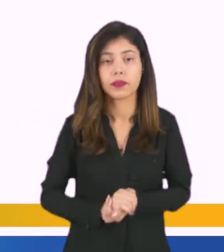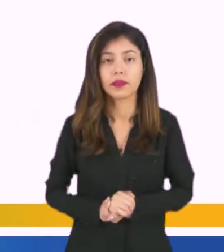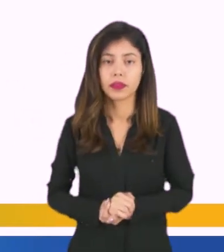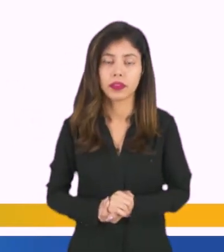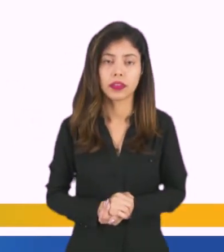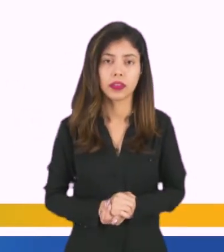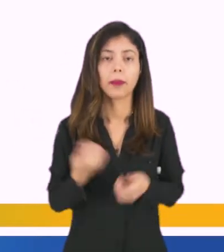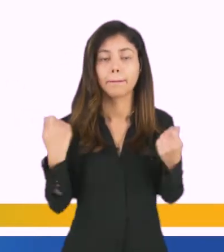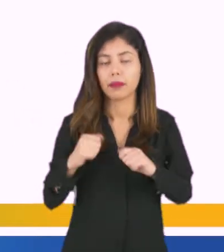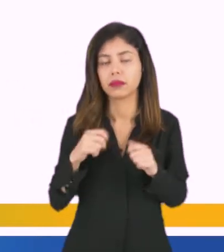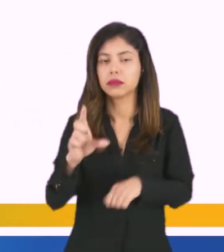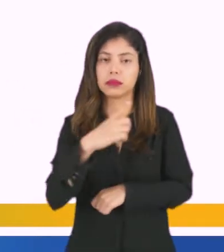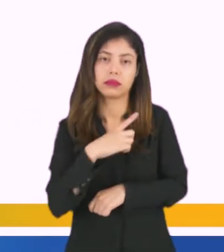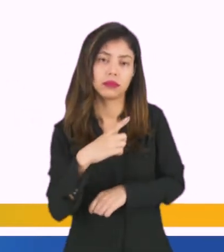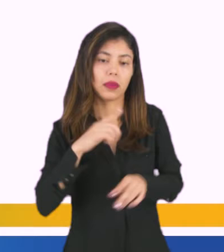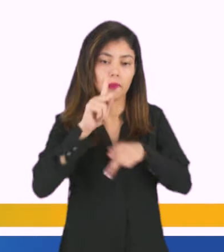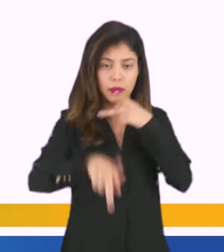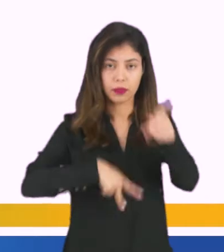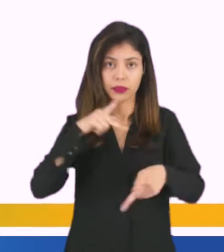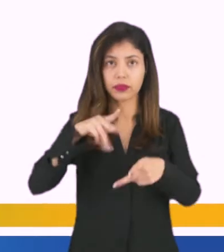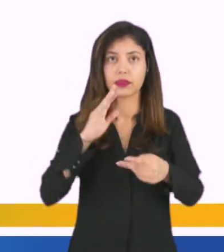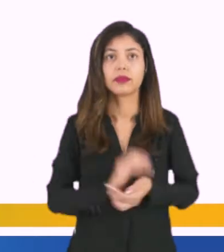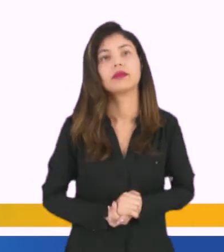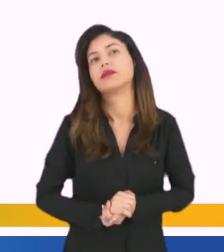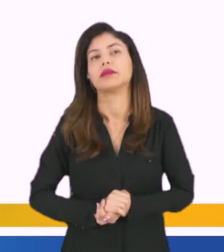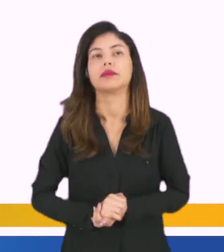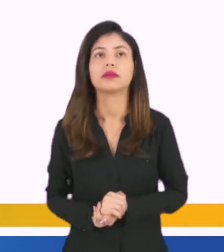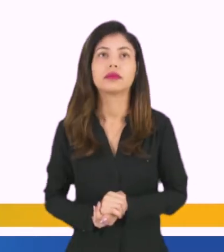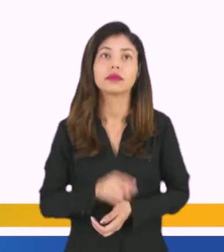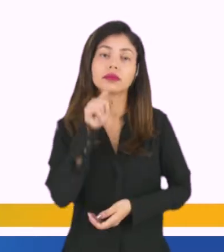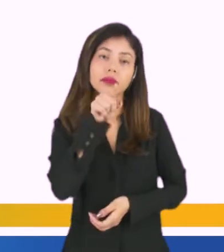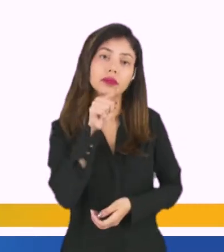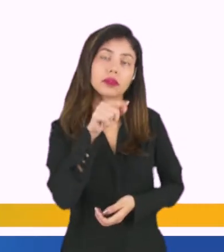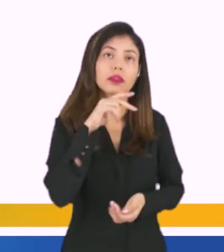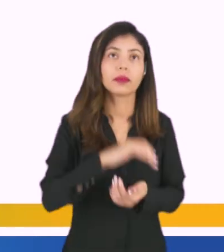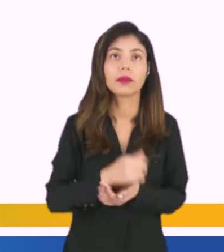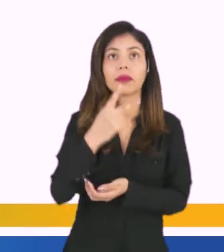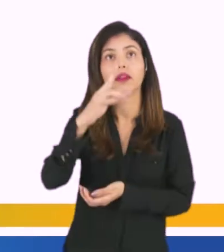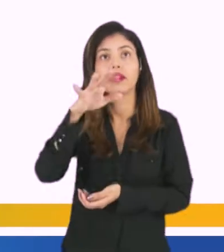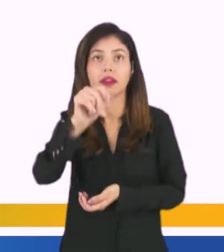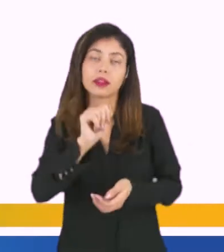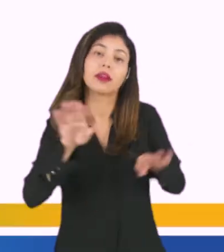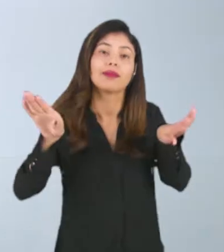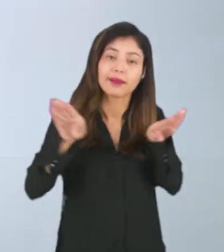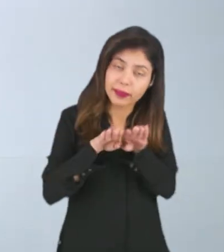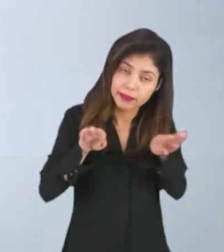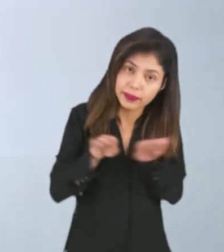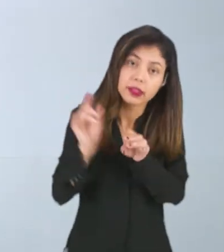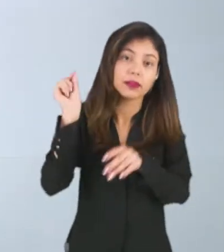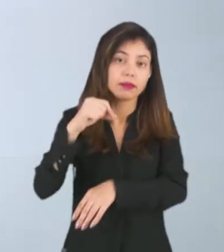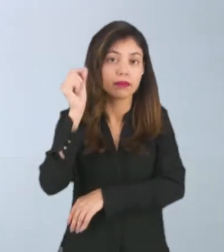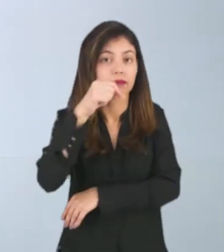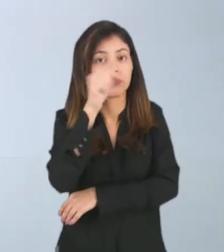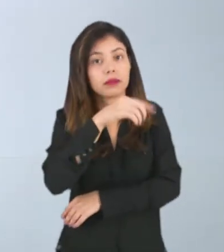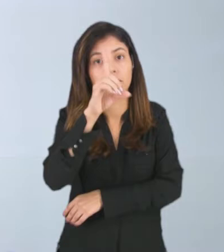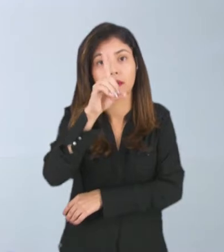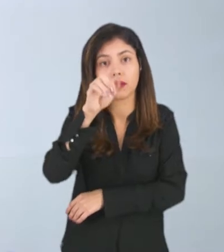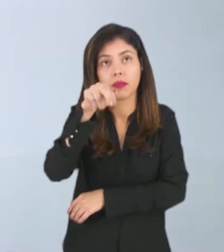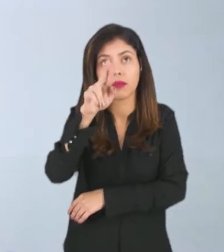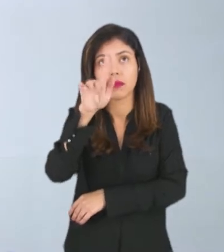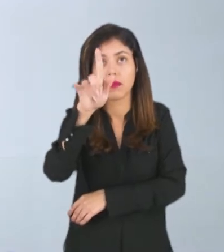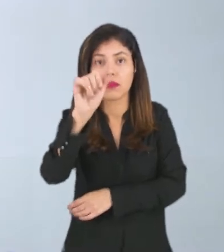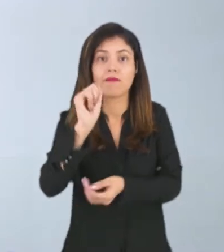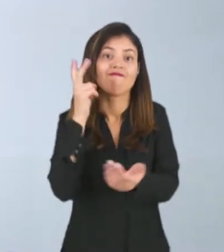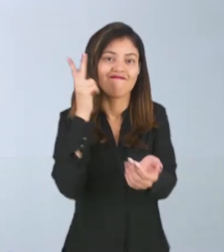ser tomadas pela população. E aí a prevalência, por exemplo, também da dengue, que é uma doença que